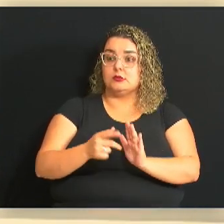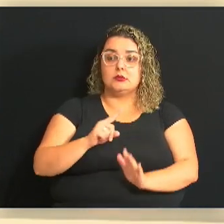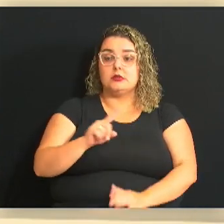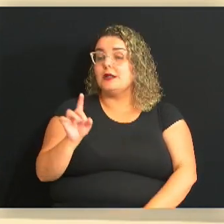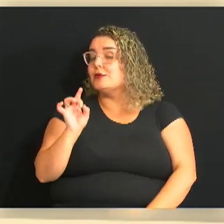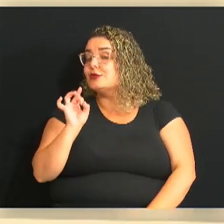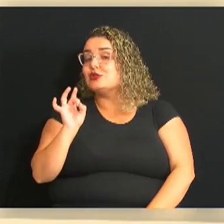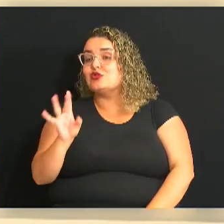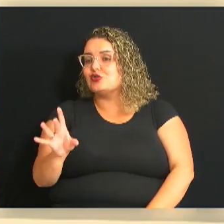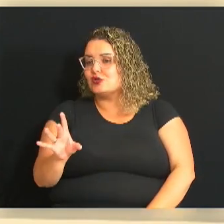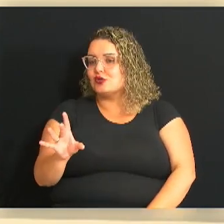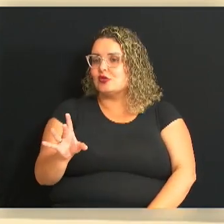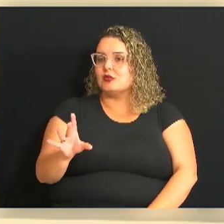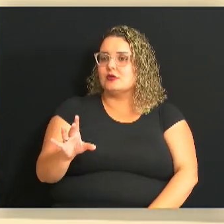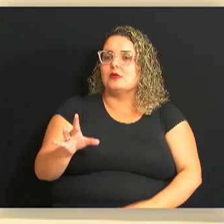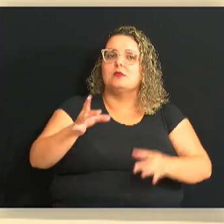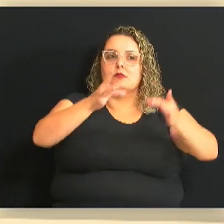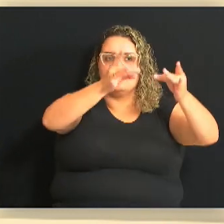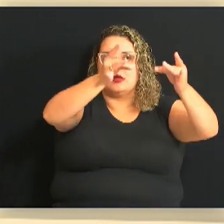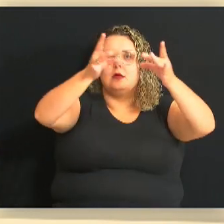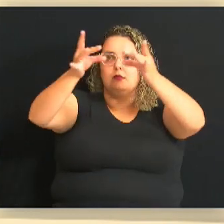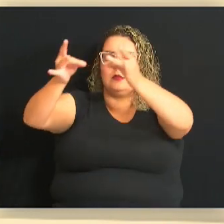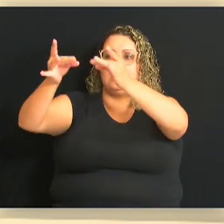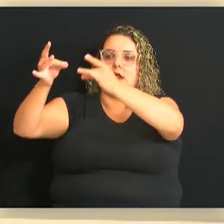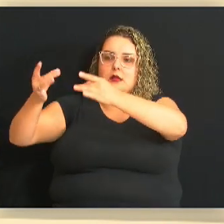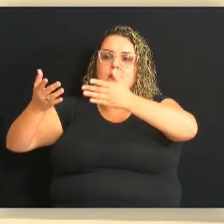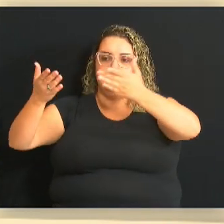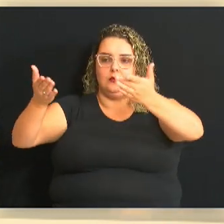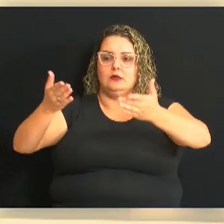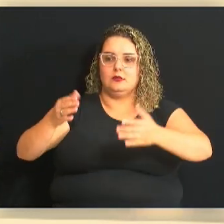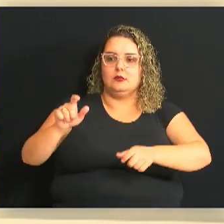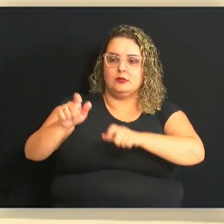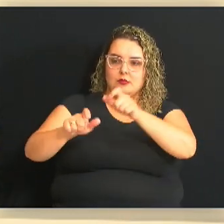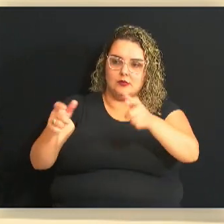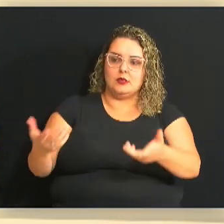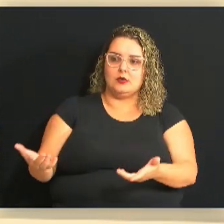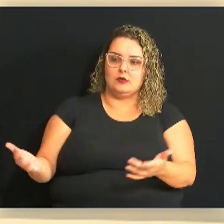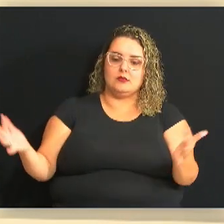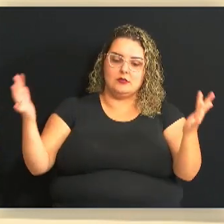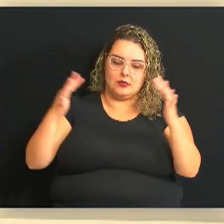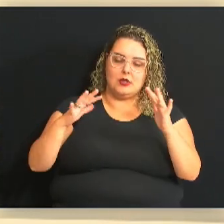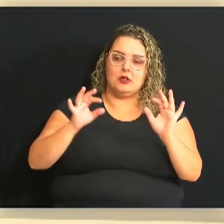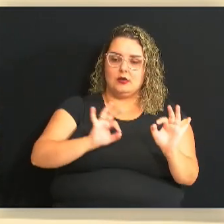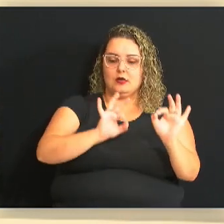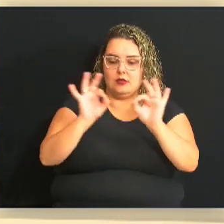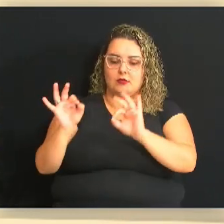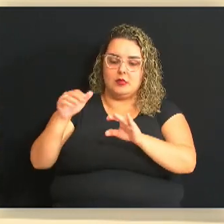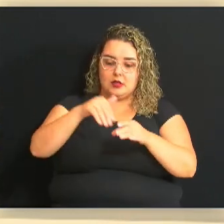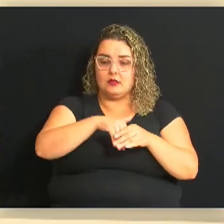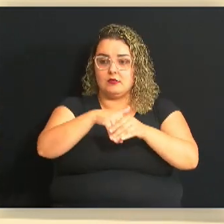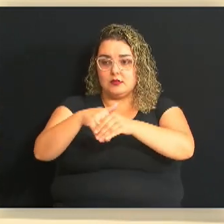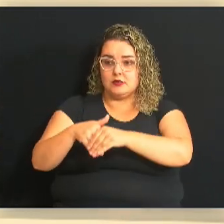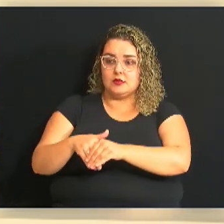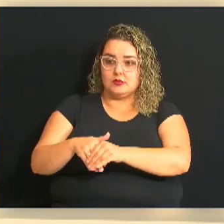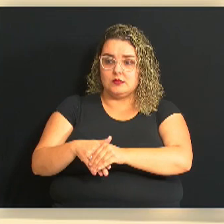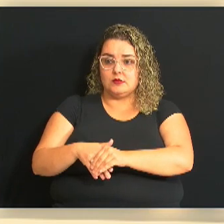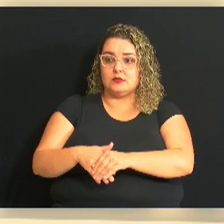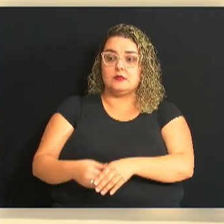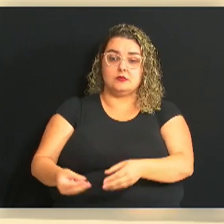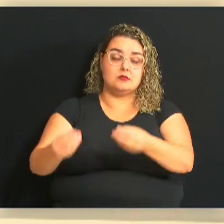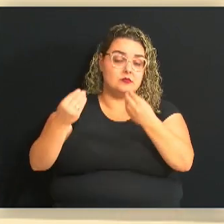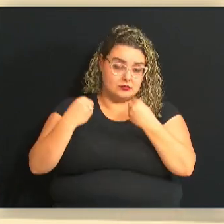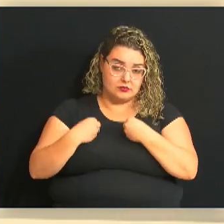como os cartazes do pessoal que veio acompanhar a votação nos trouxeram